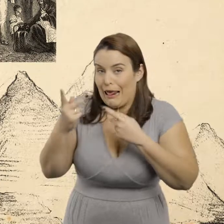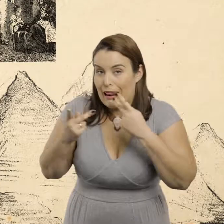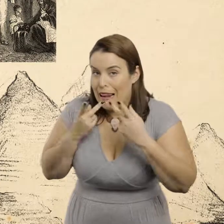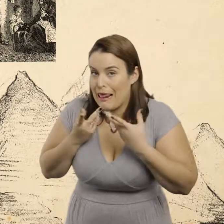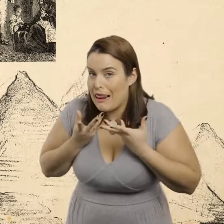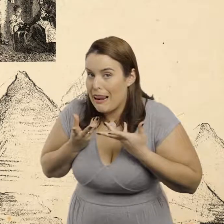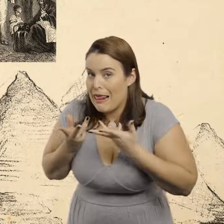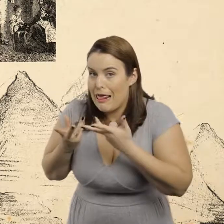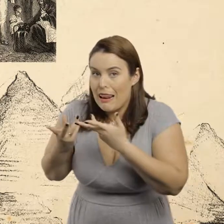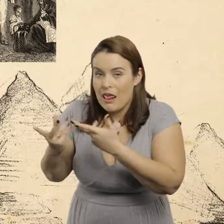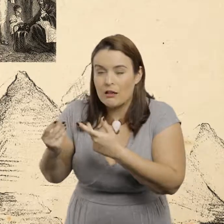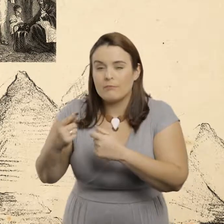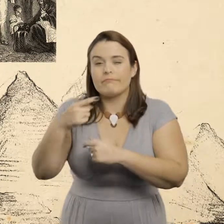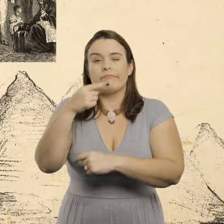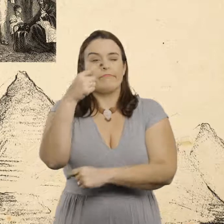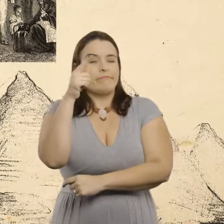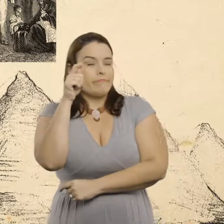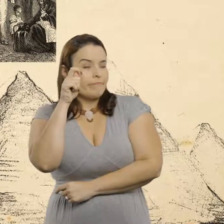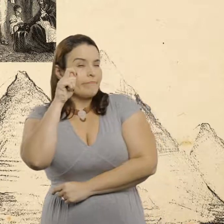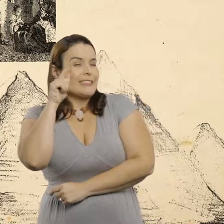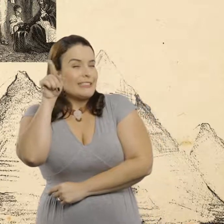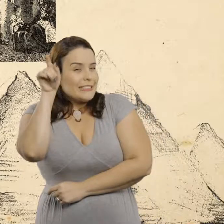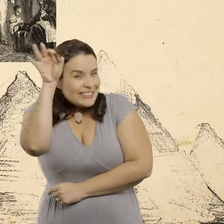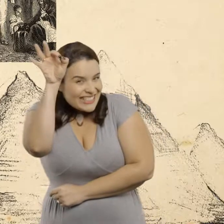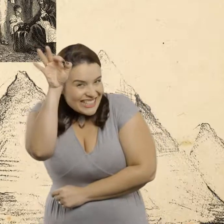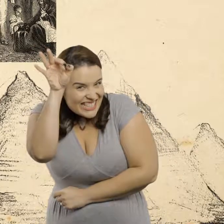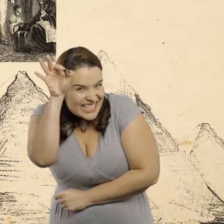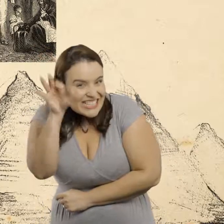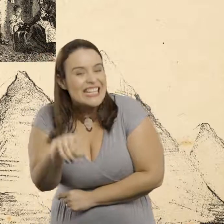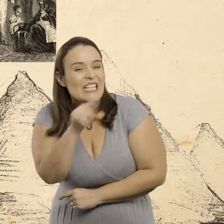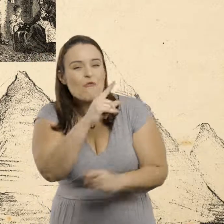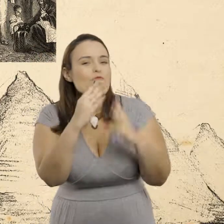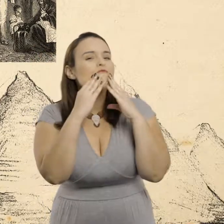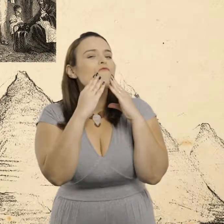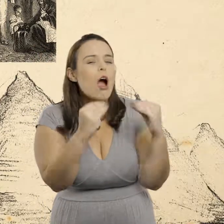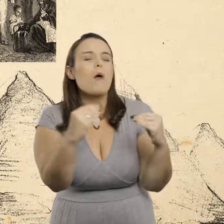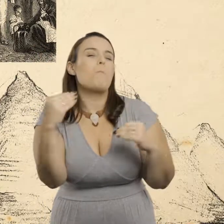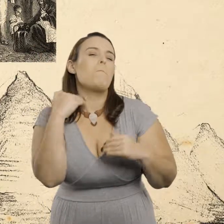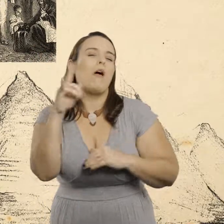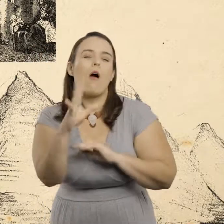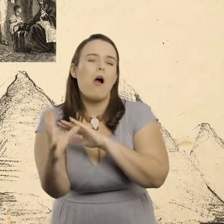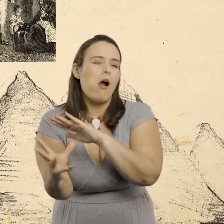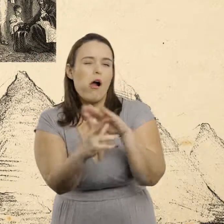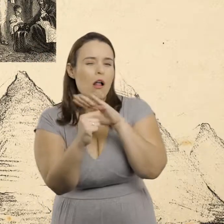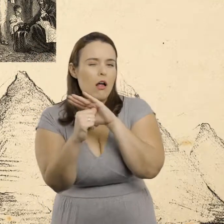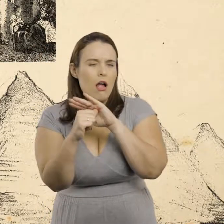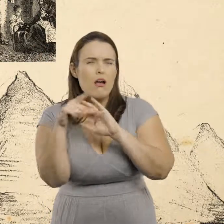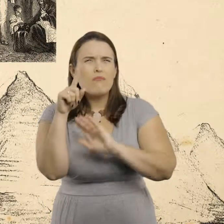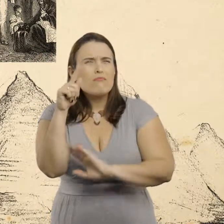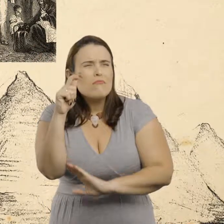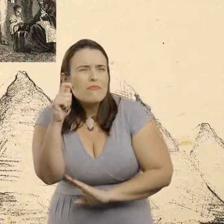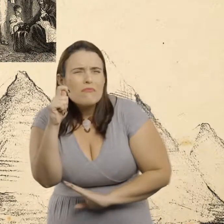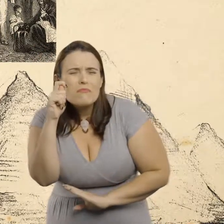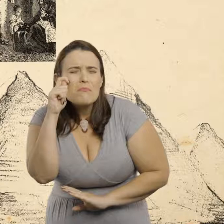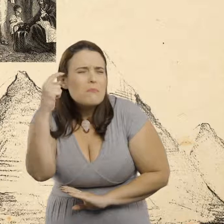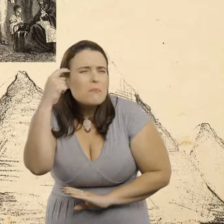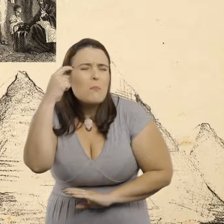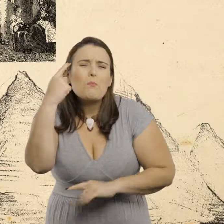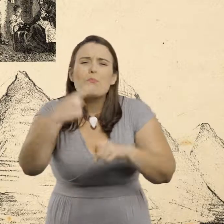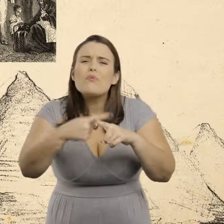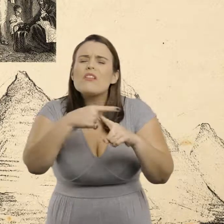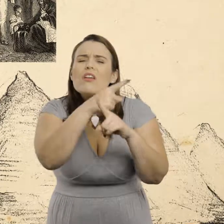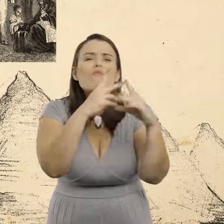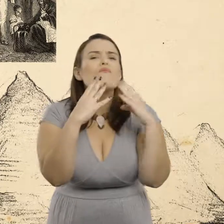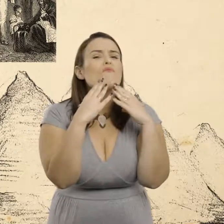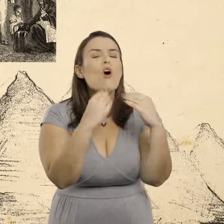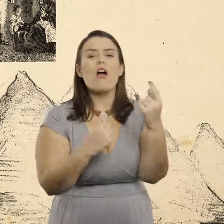O detetive Fix tinha certeza de que Phileas Fogg era o ladrão do banco. Fix não sabia porque Phileas Fogg era muito